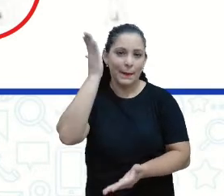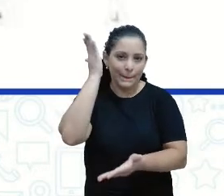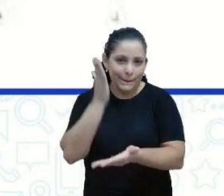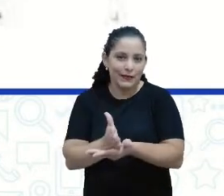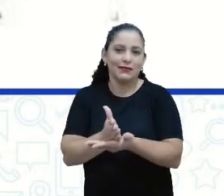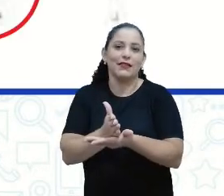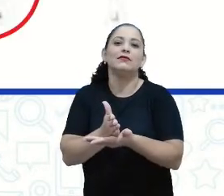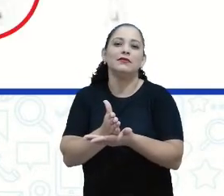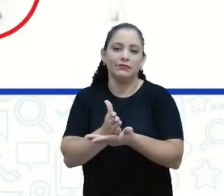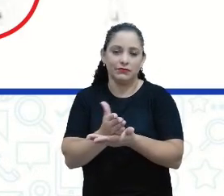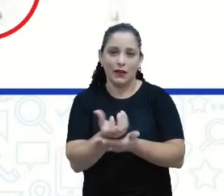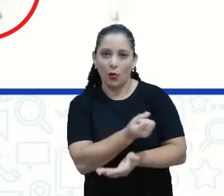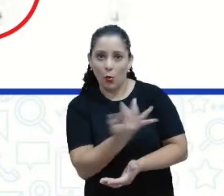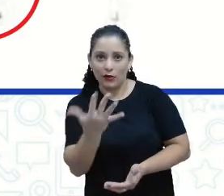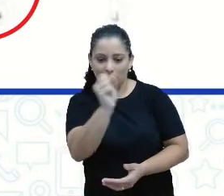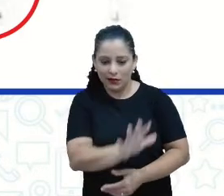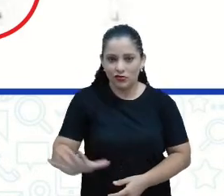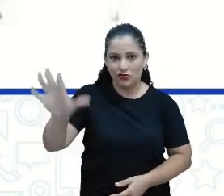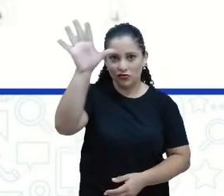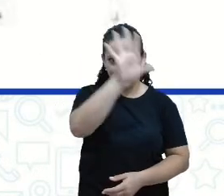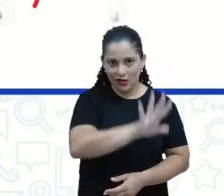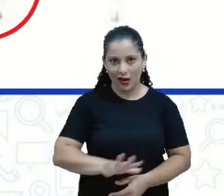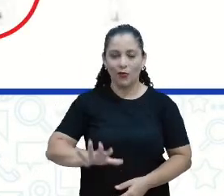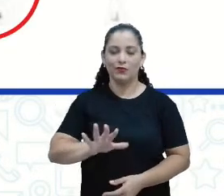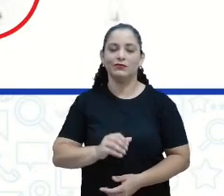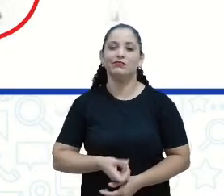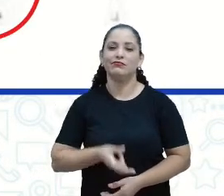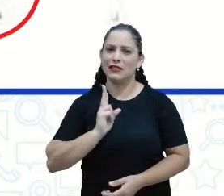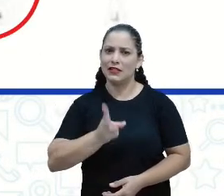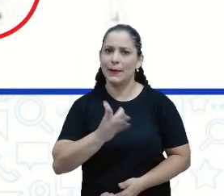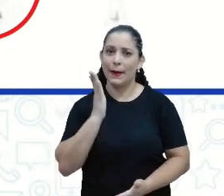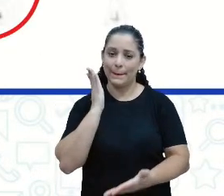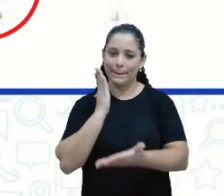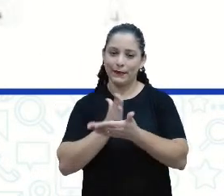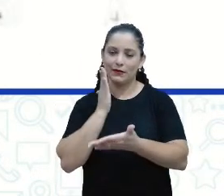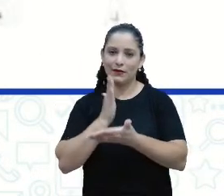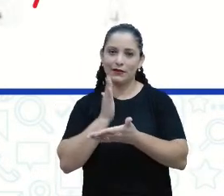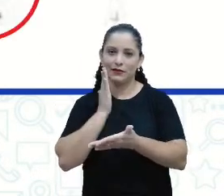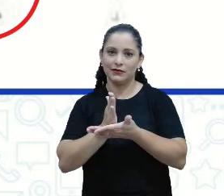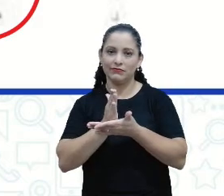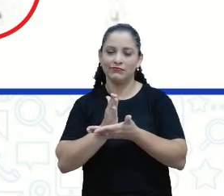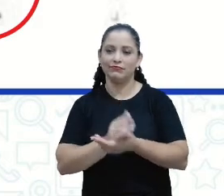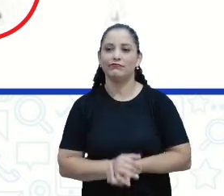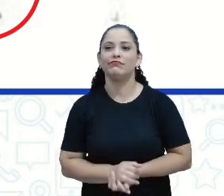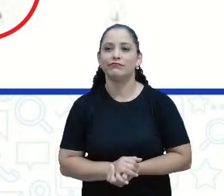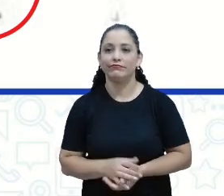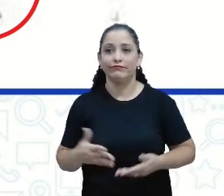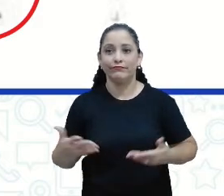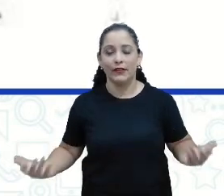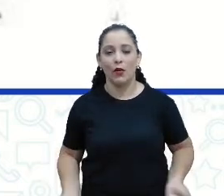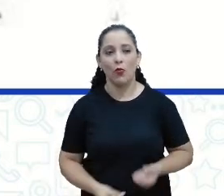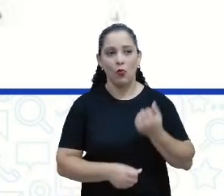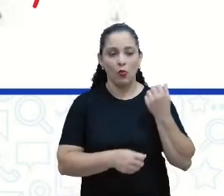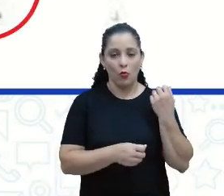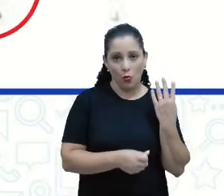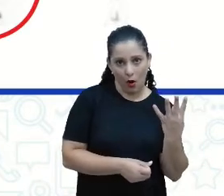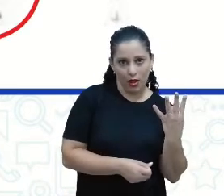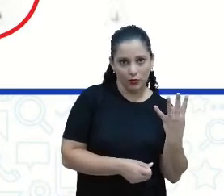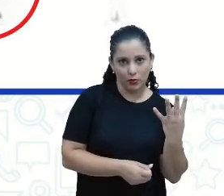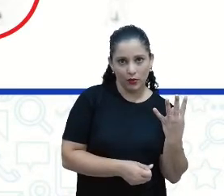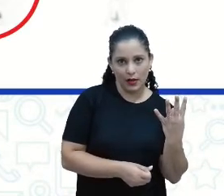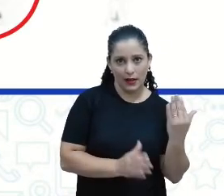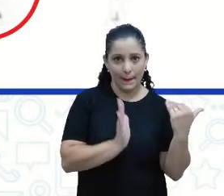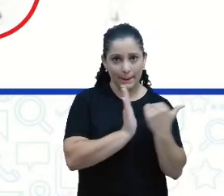quantidade total de partes que foram dividido esse círculo, tá? Então, note que o 4, ele é a metade de